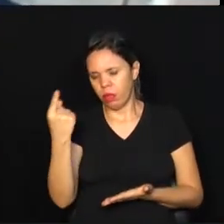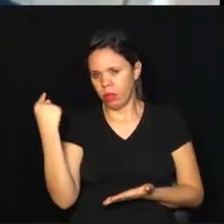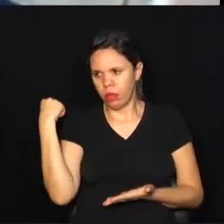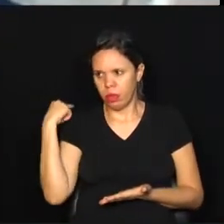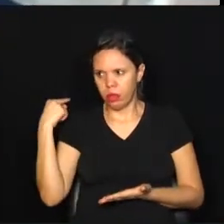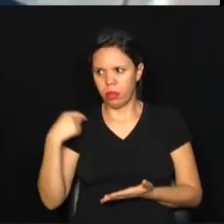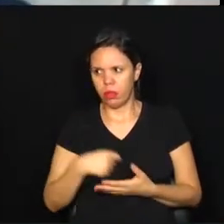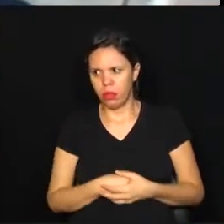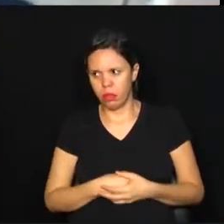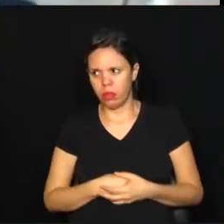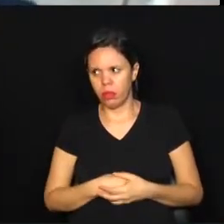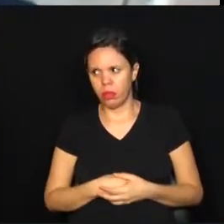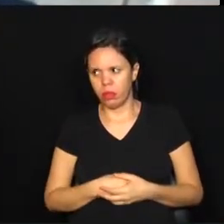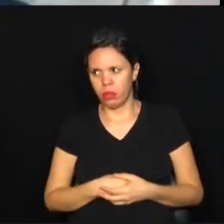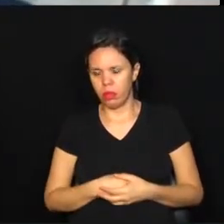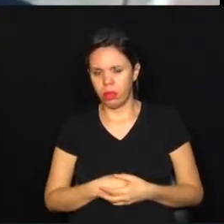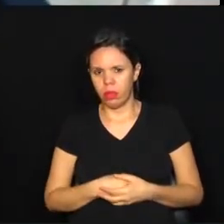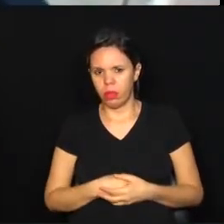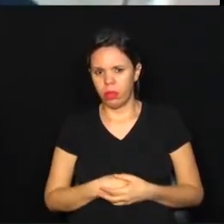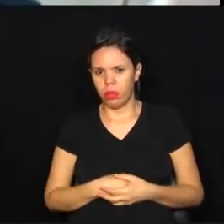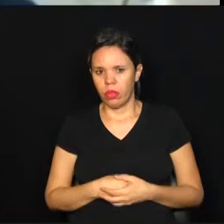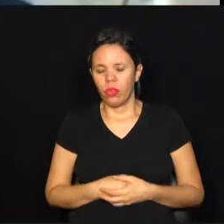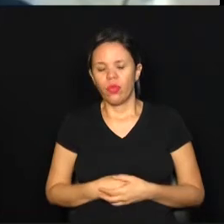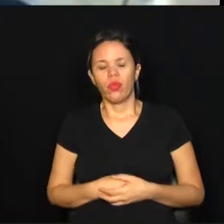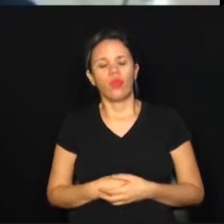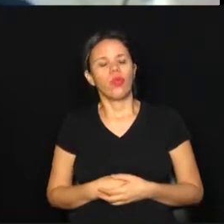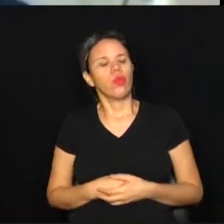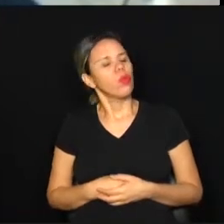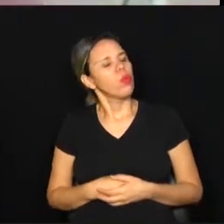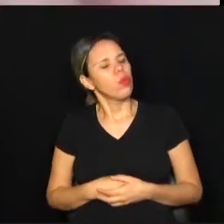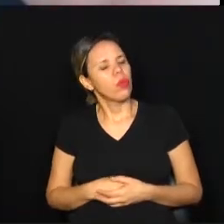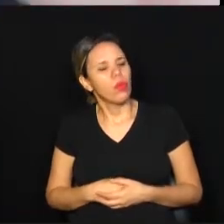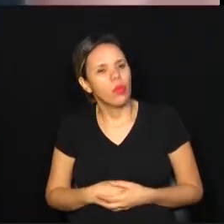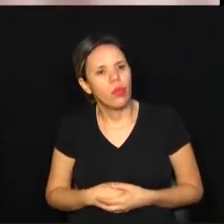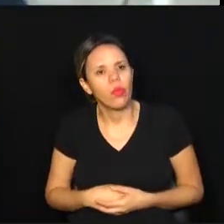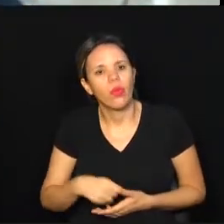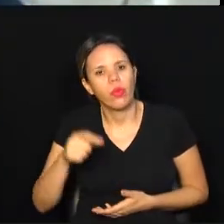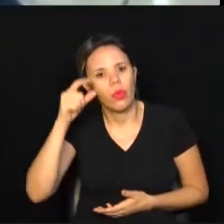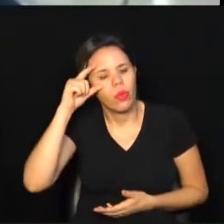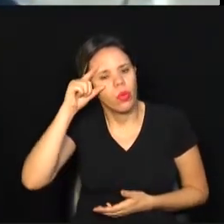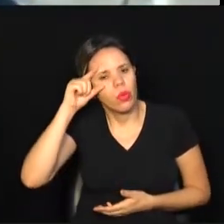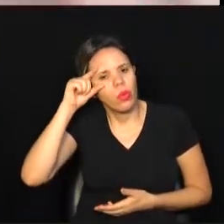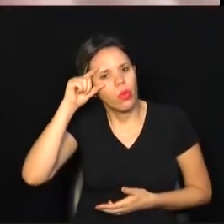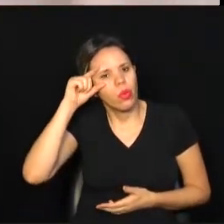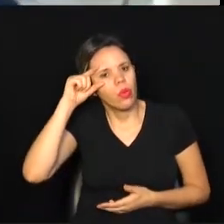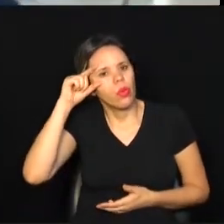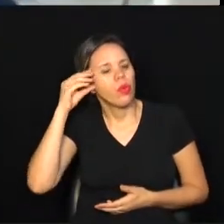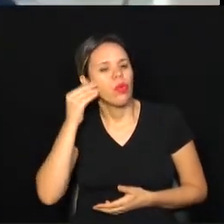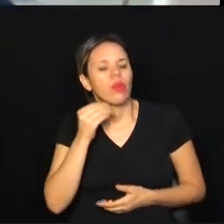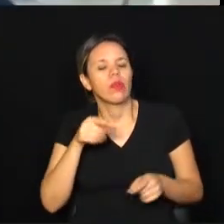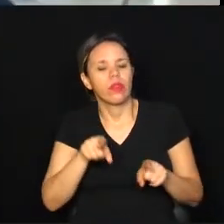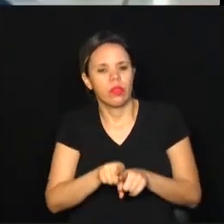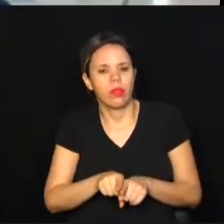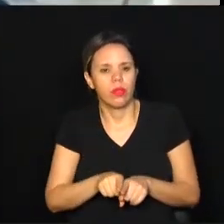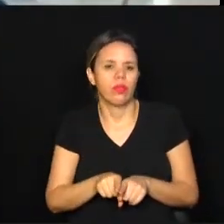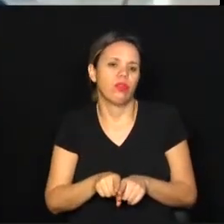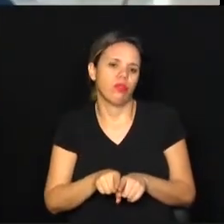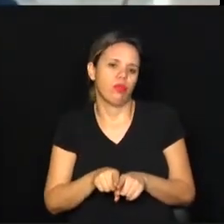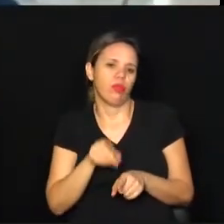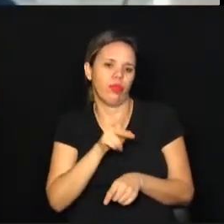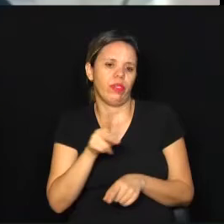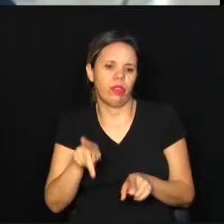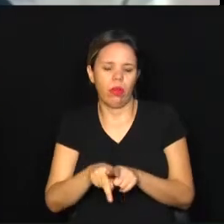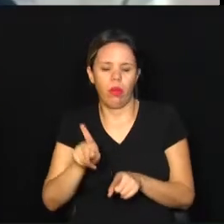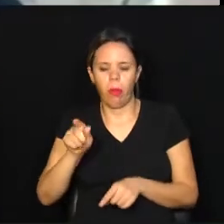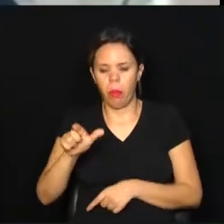relembrando Paulo Freire, né? Ela pode não ser, mas sem ela,